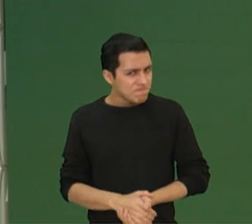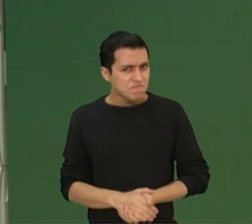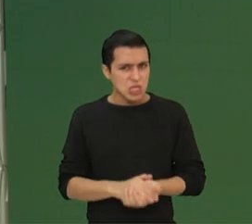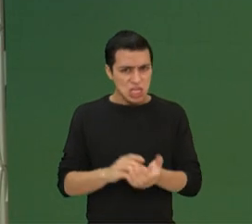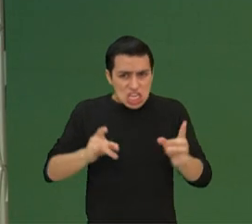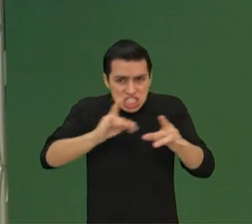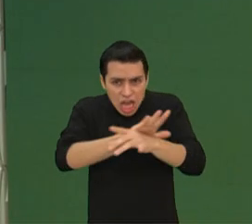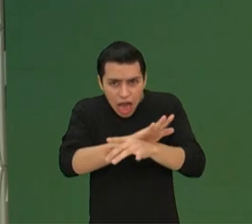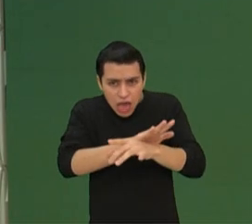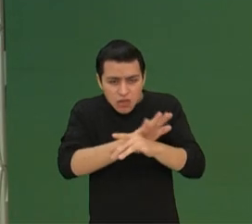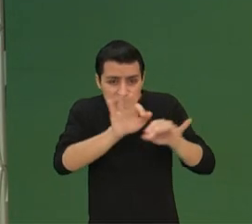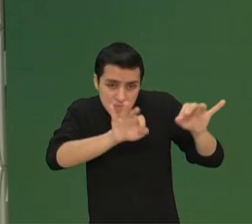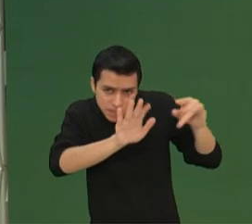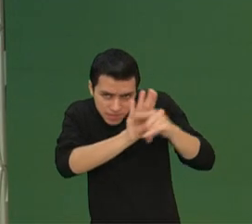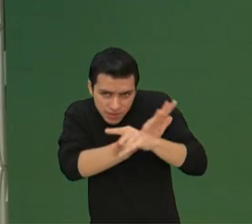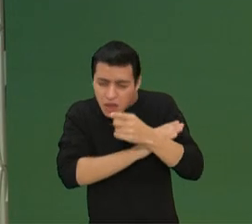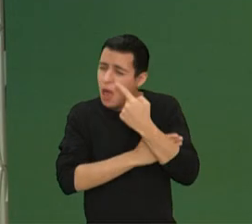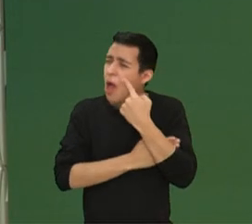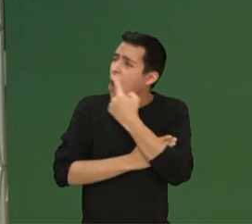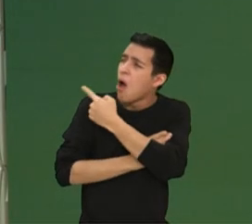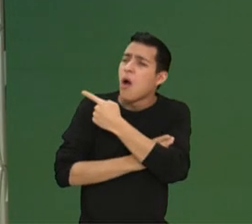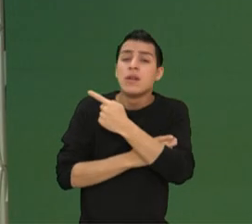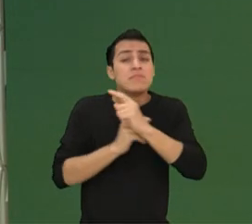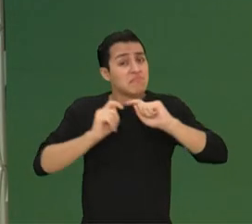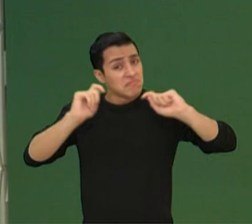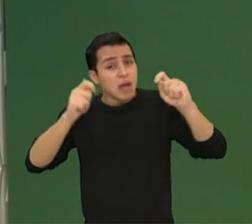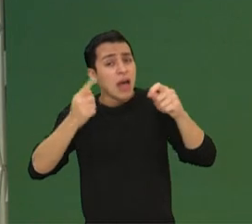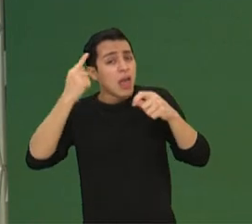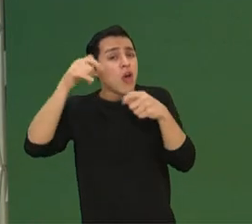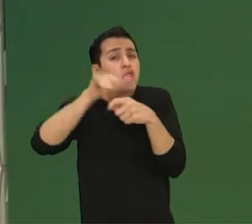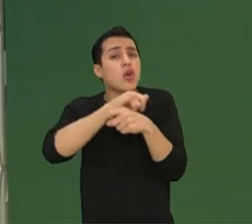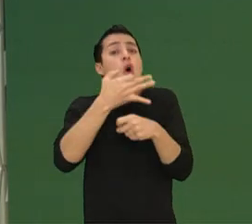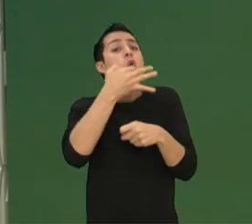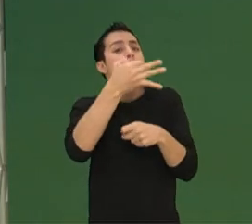Formulou sua pergunta, confira aqui algumas possibilidades.